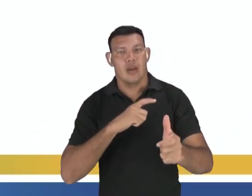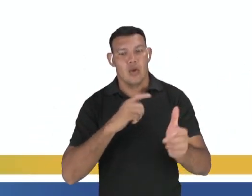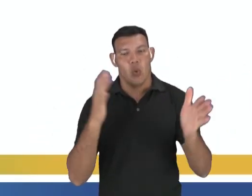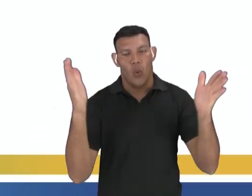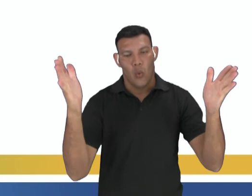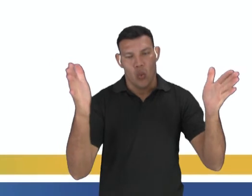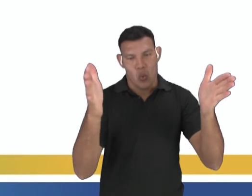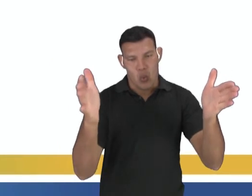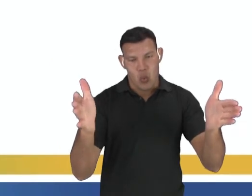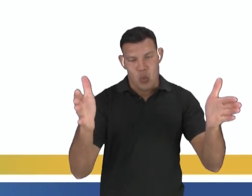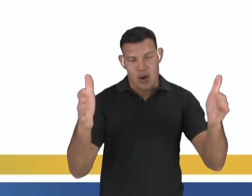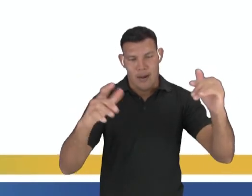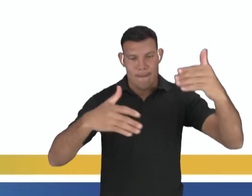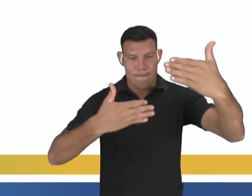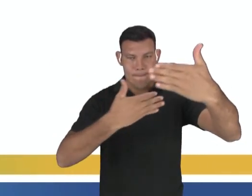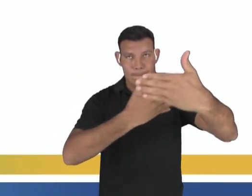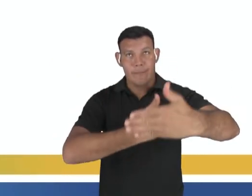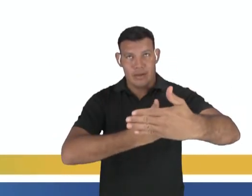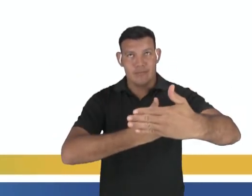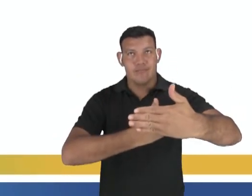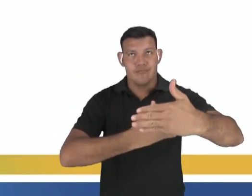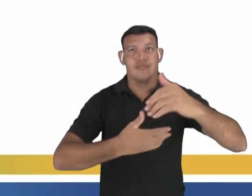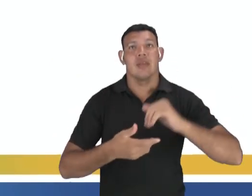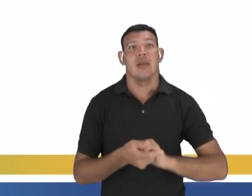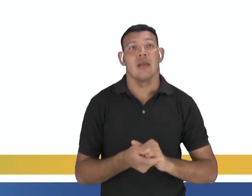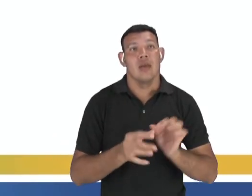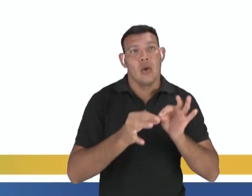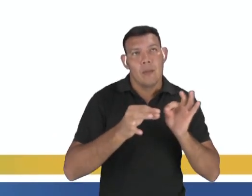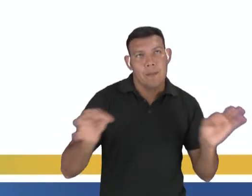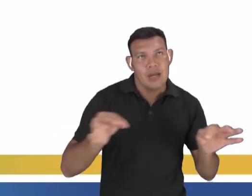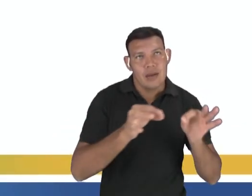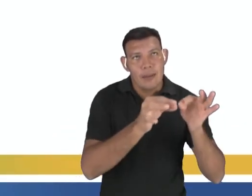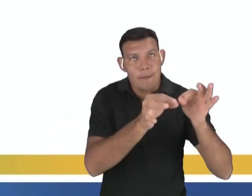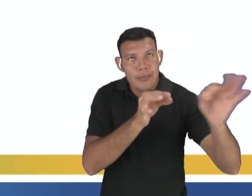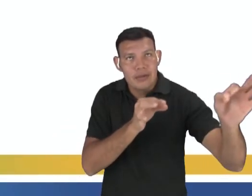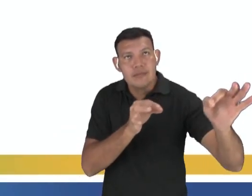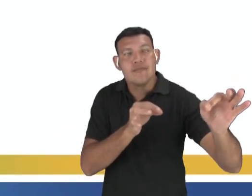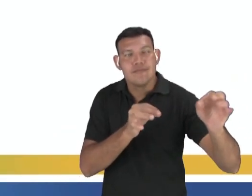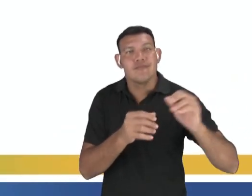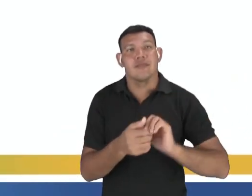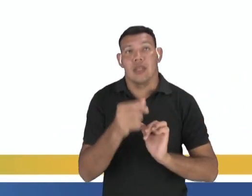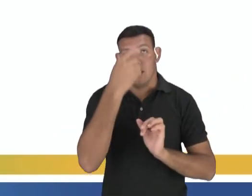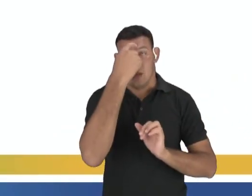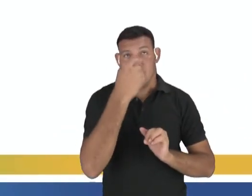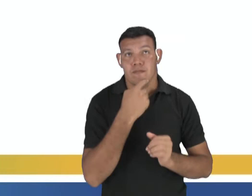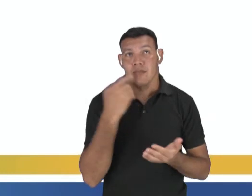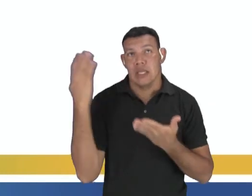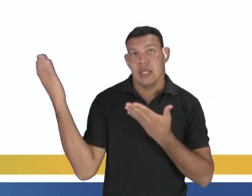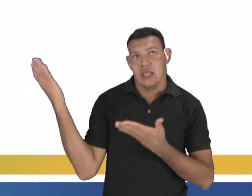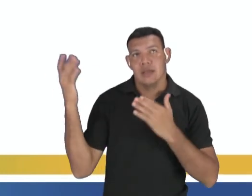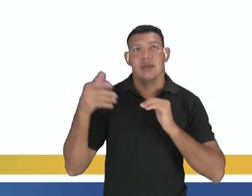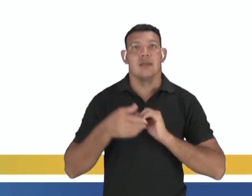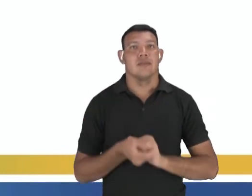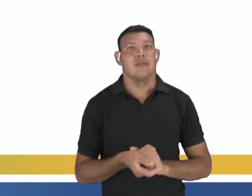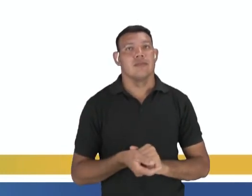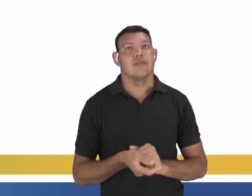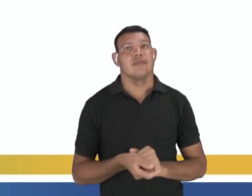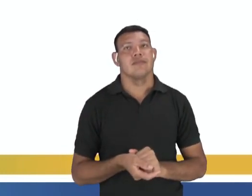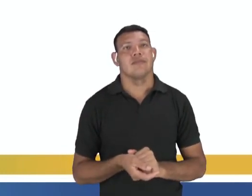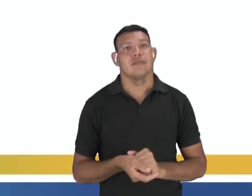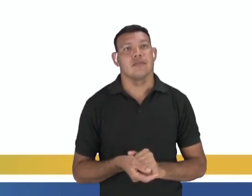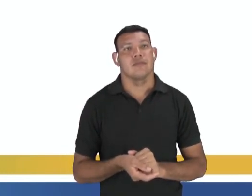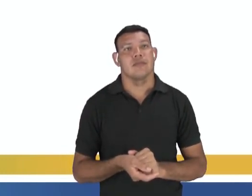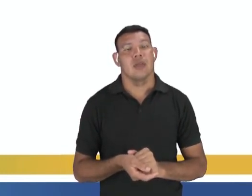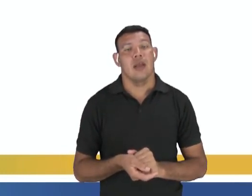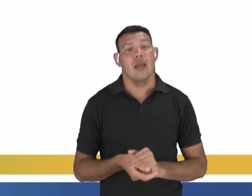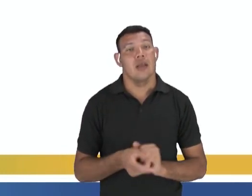figura a seguir. De acordo com as imagens apresentadas na figura, determine a área total da quadra. Então vamos lá. Aqui nós